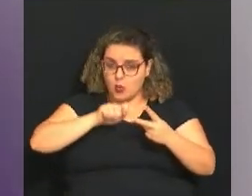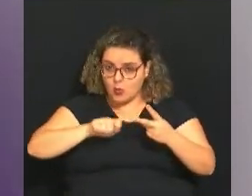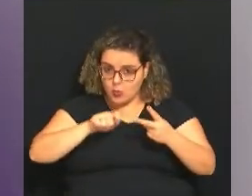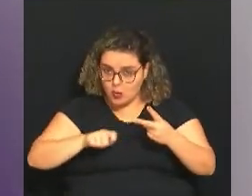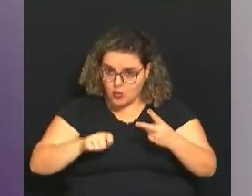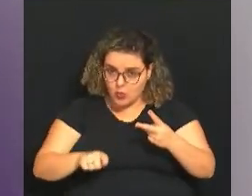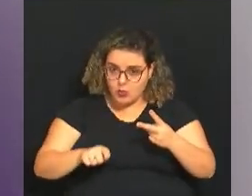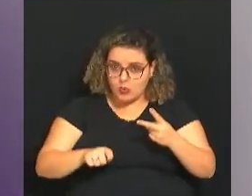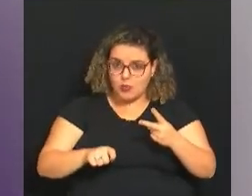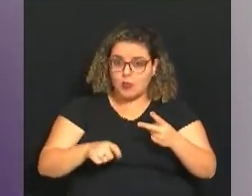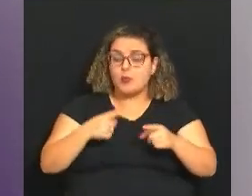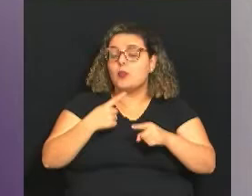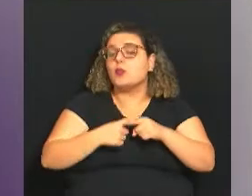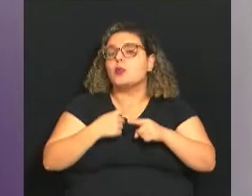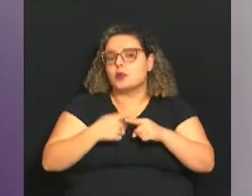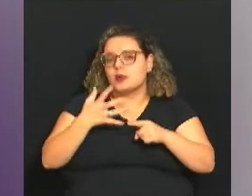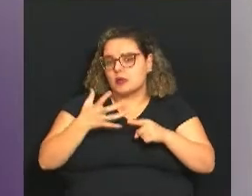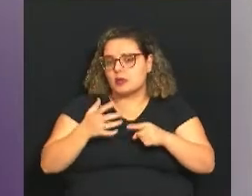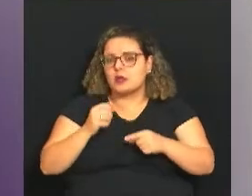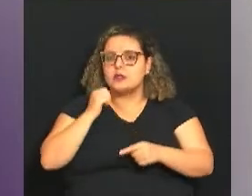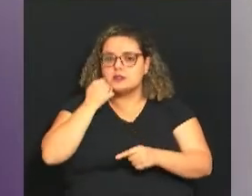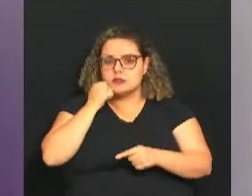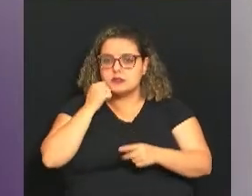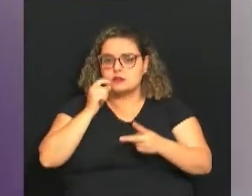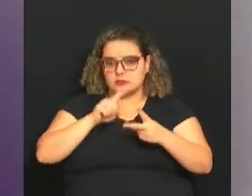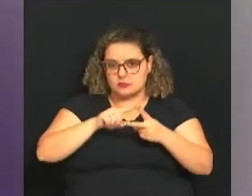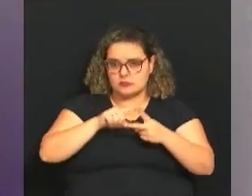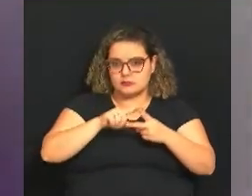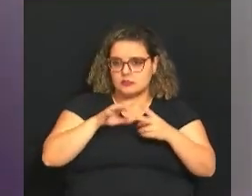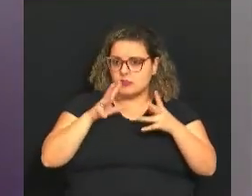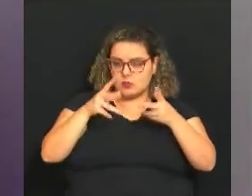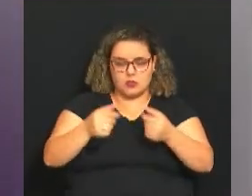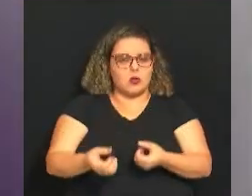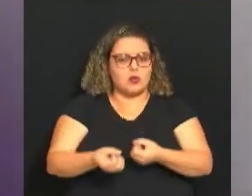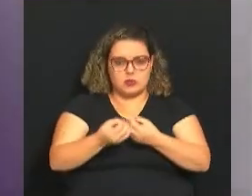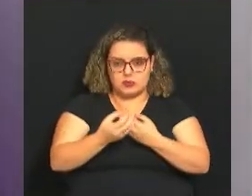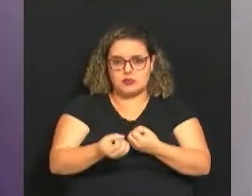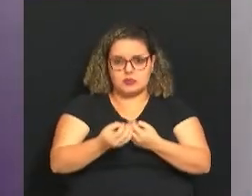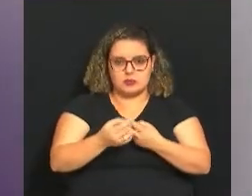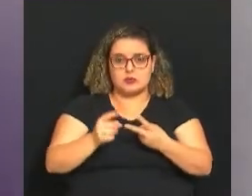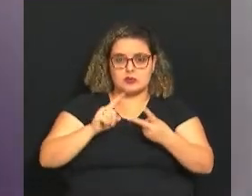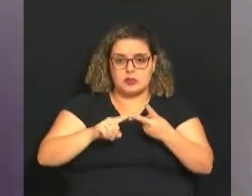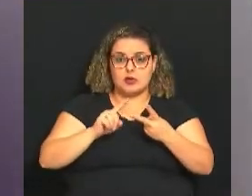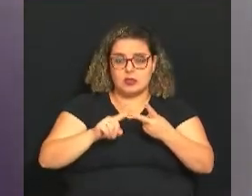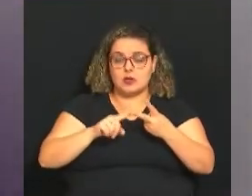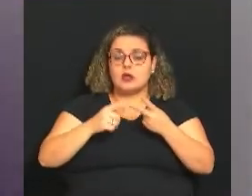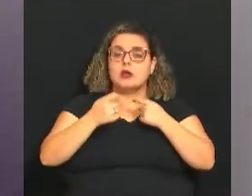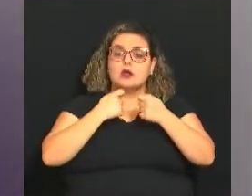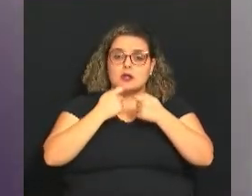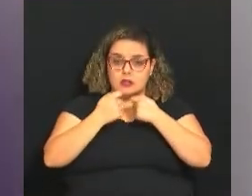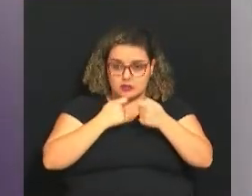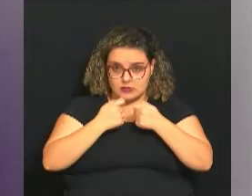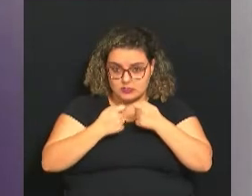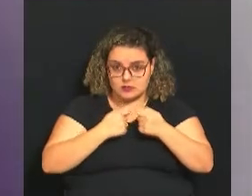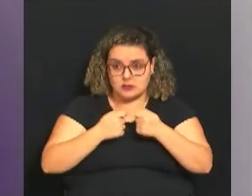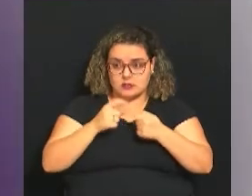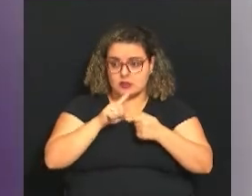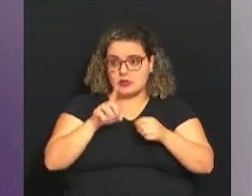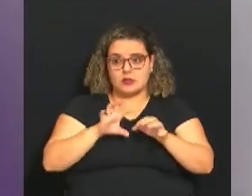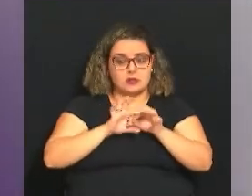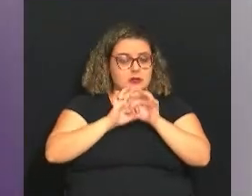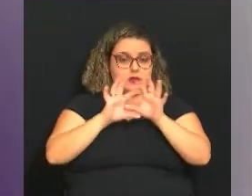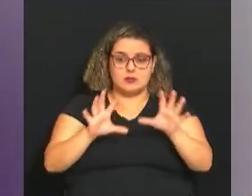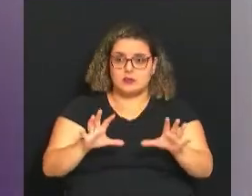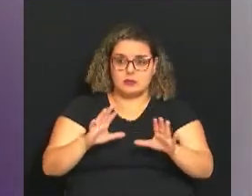quer fazer ciência, e nós temos todos os dados dele, e a entrevista, né, que não é permitido numa